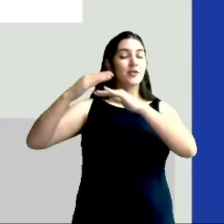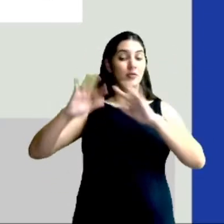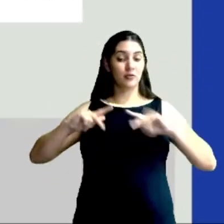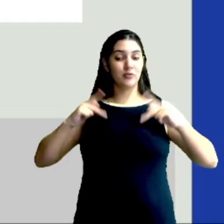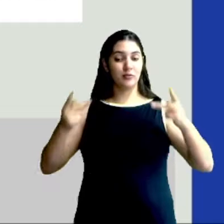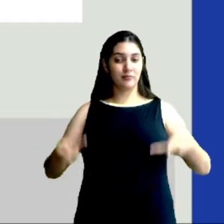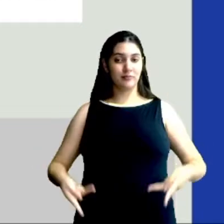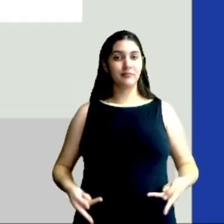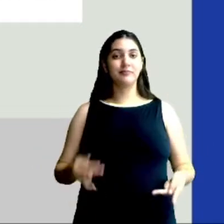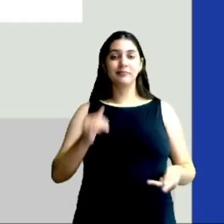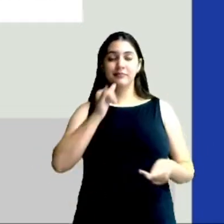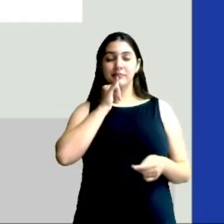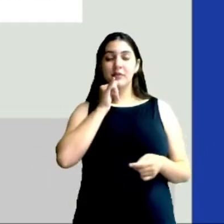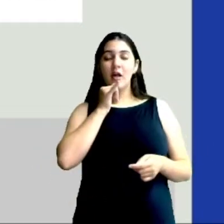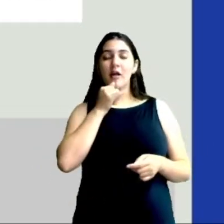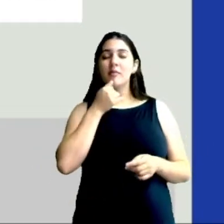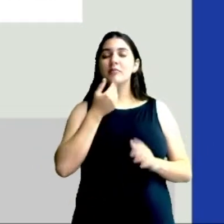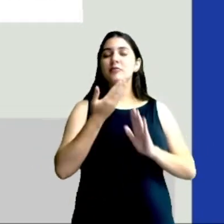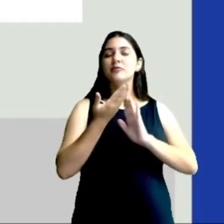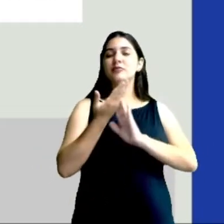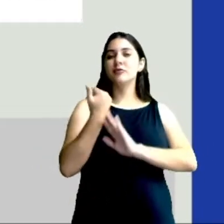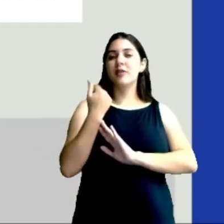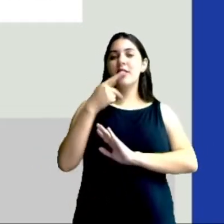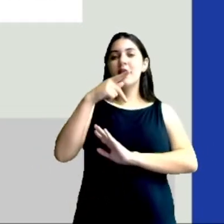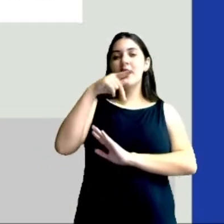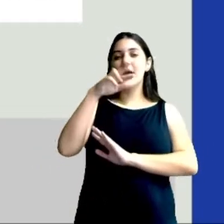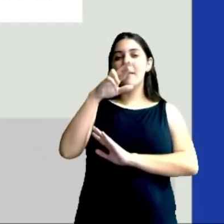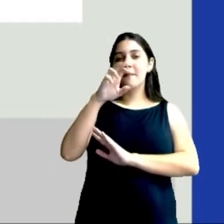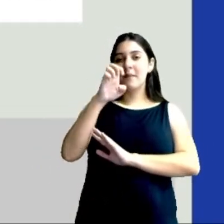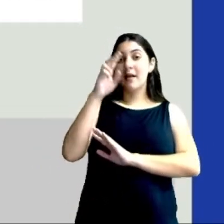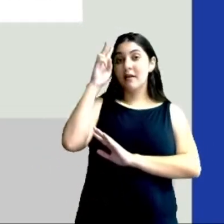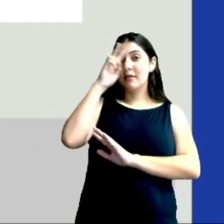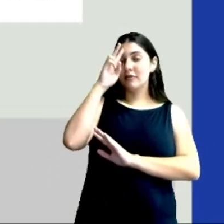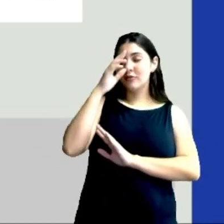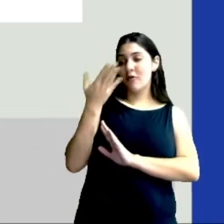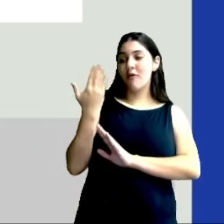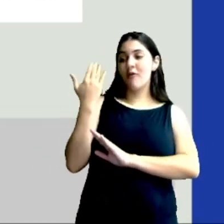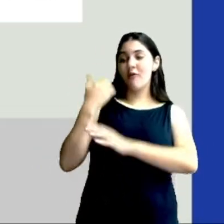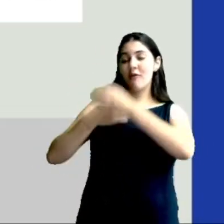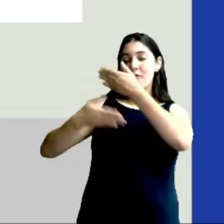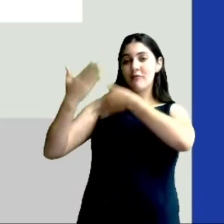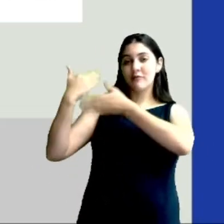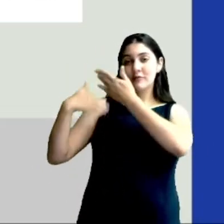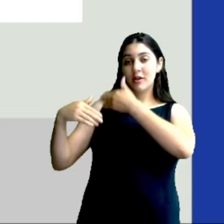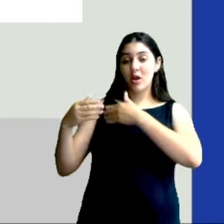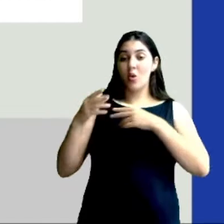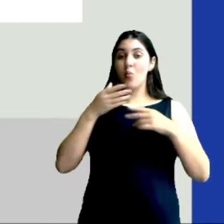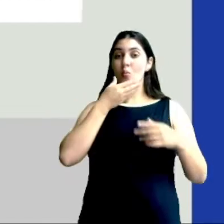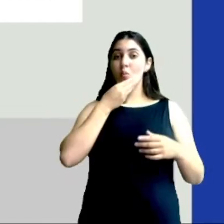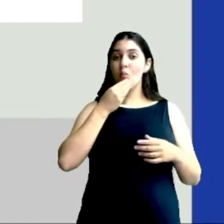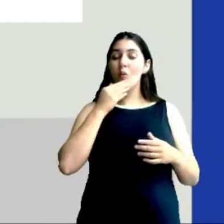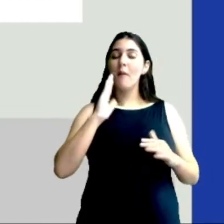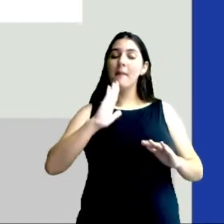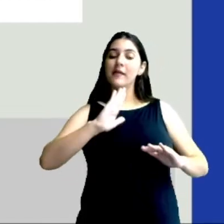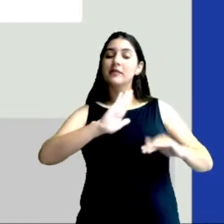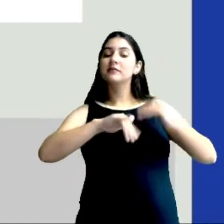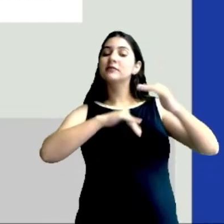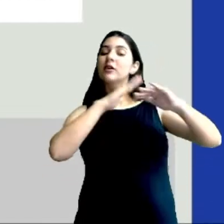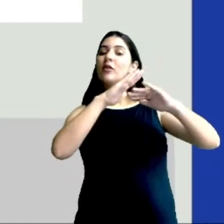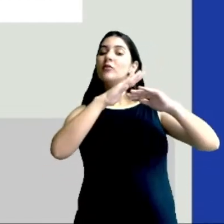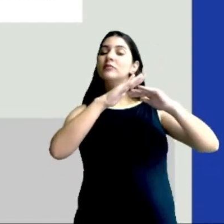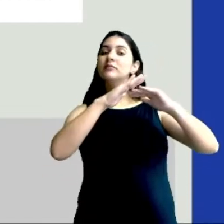a pré-história, que o homem já desenvolve ou vai evoluindo do ponto de